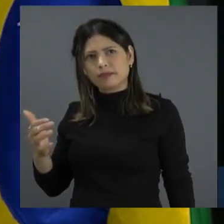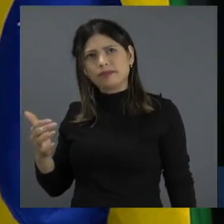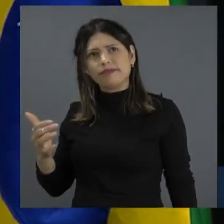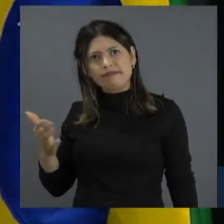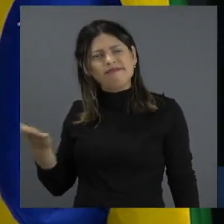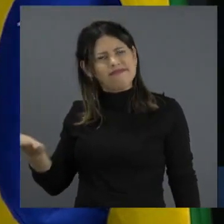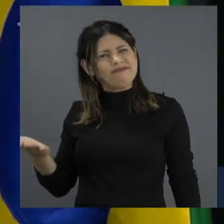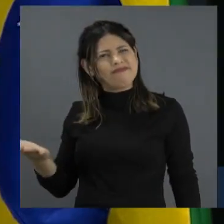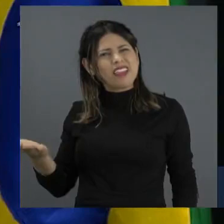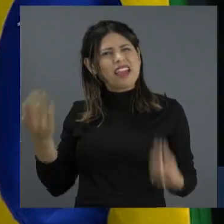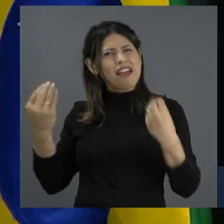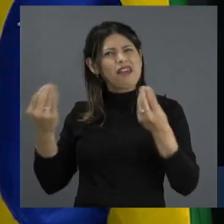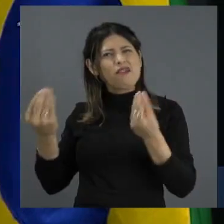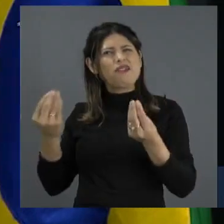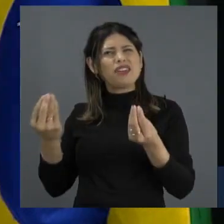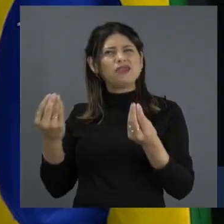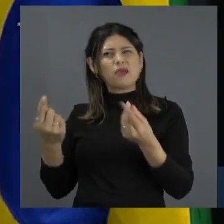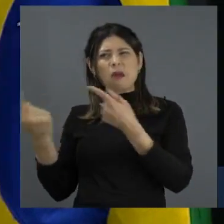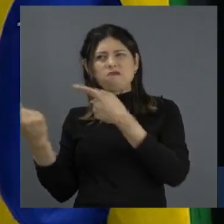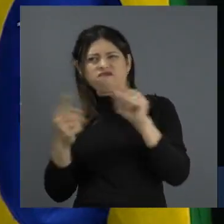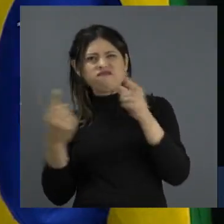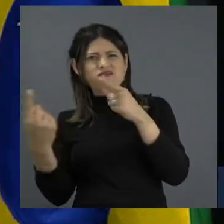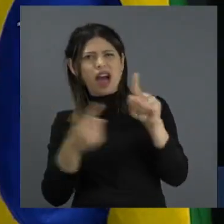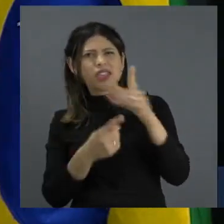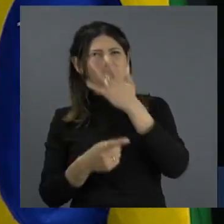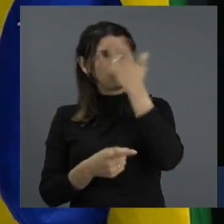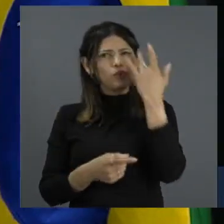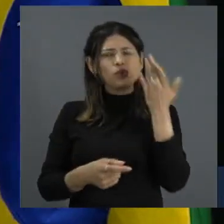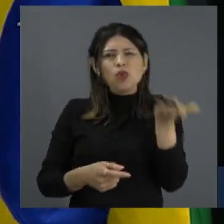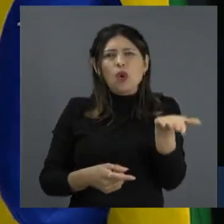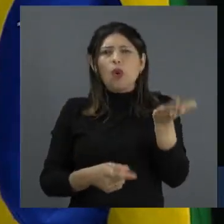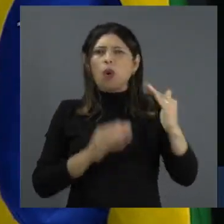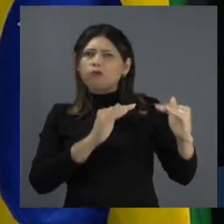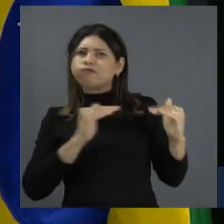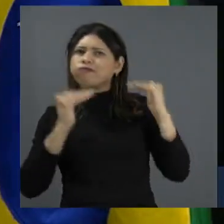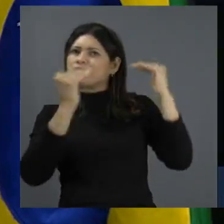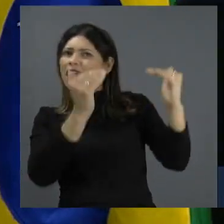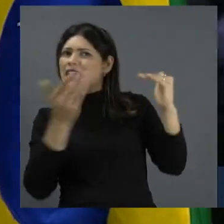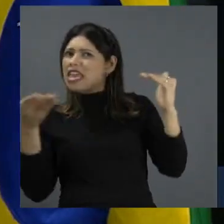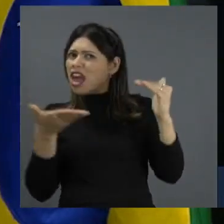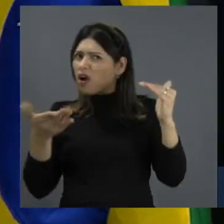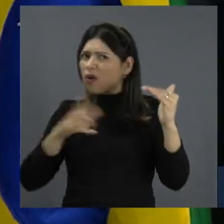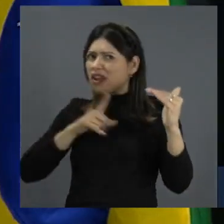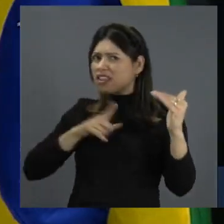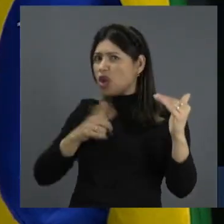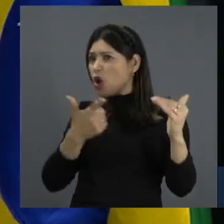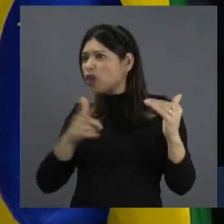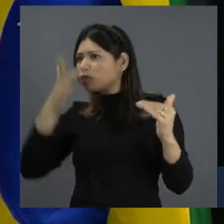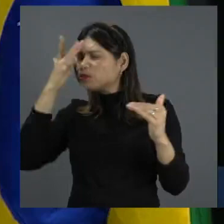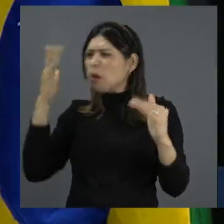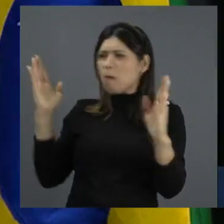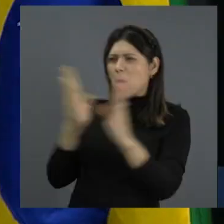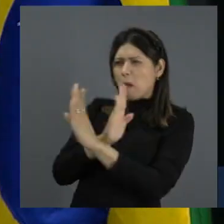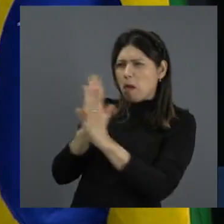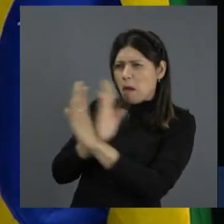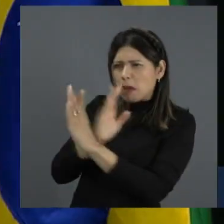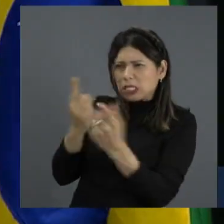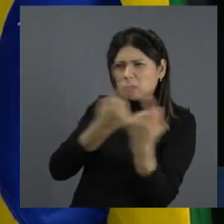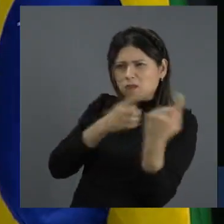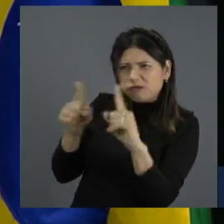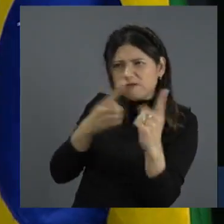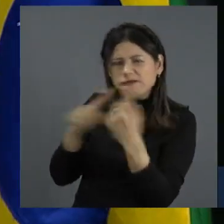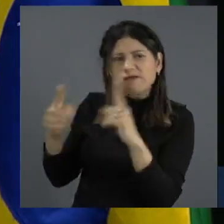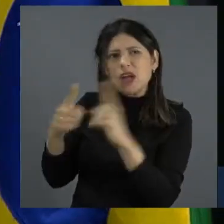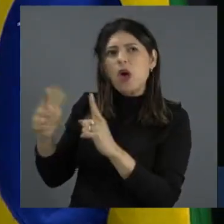fez críticas aos poderosos e está sofrendo de outros poderosos a retaliação.